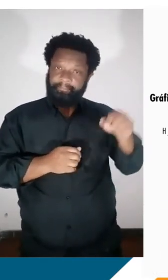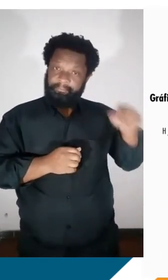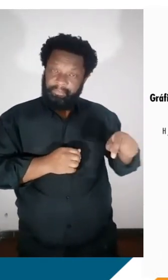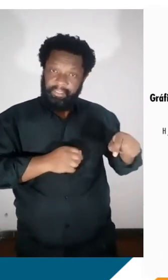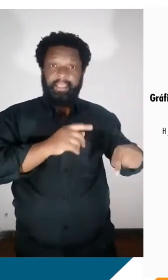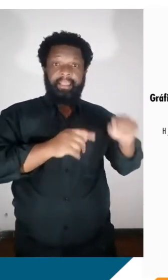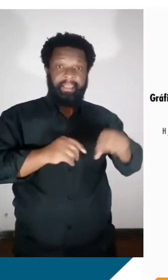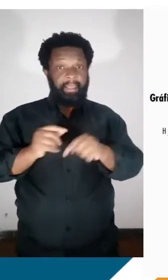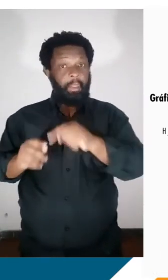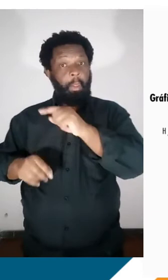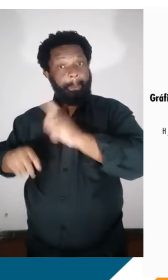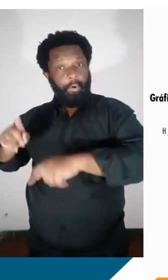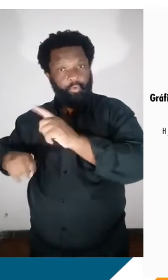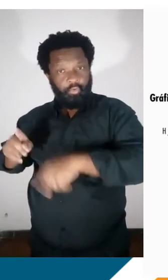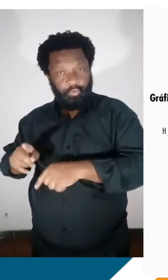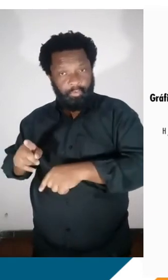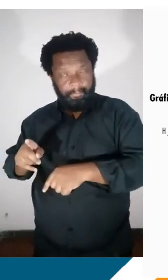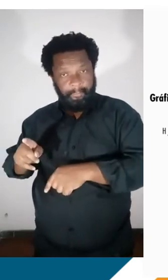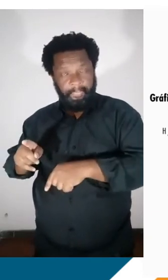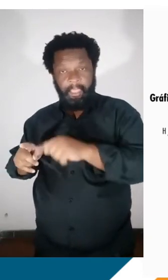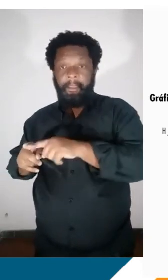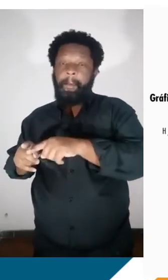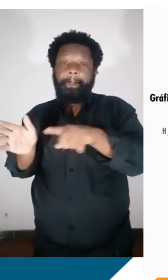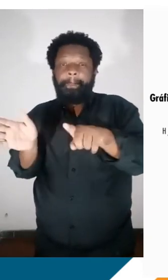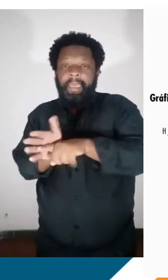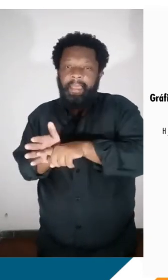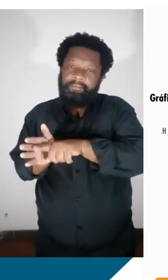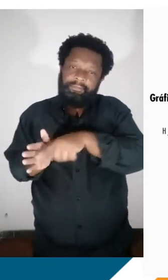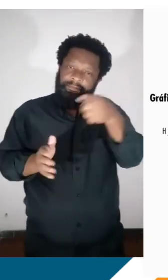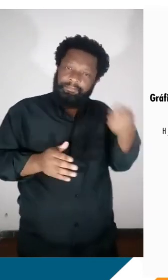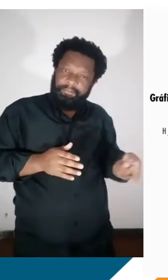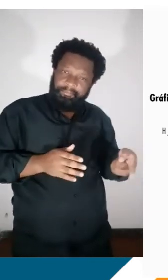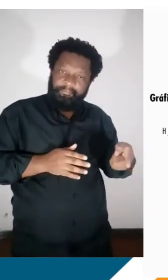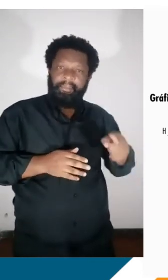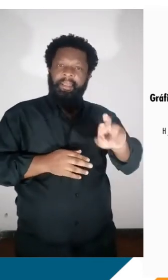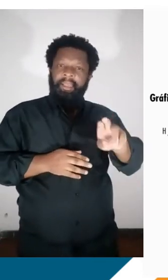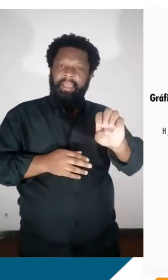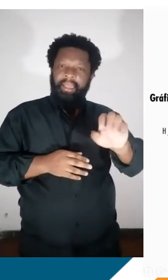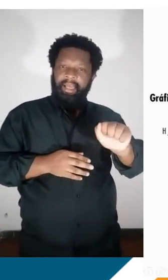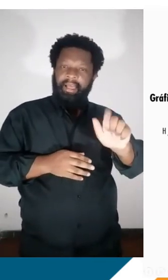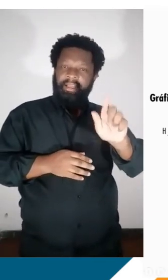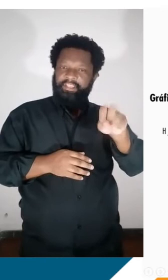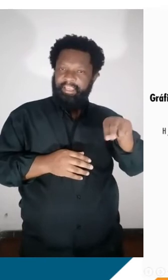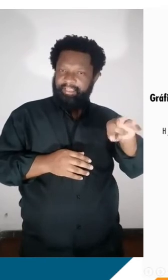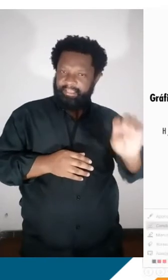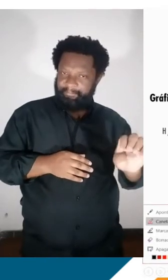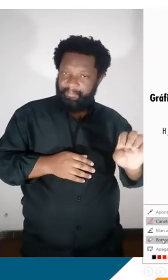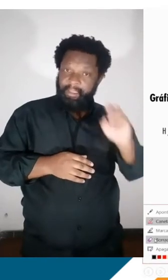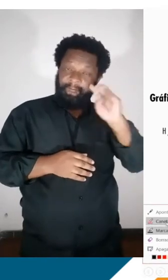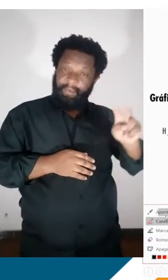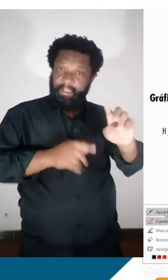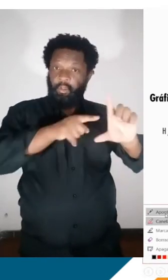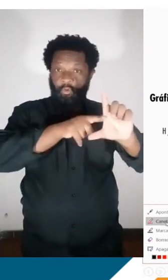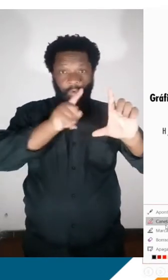dos produtos, não é isso? Menos a entalpia dos reagentes. E nesse gráfico